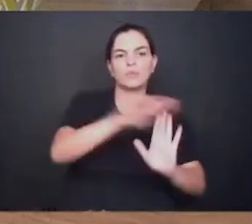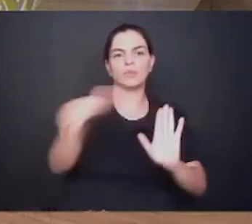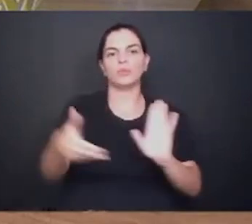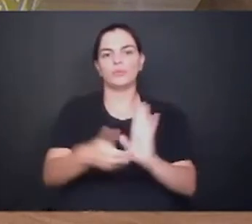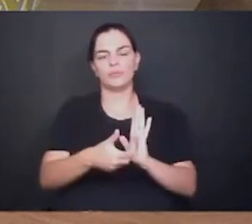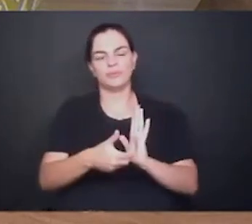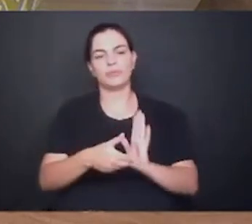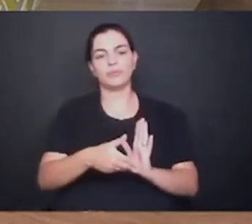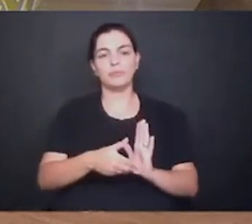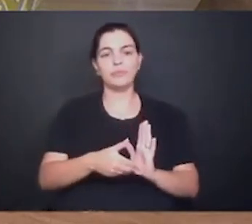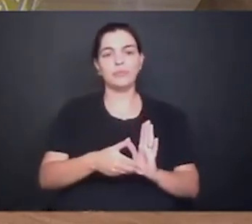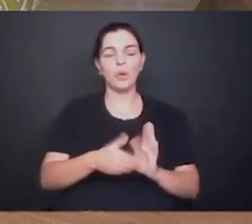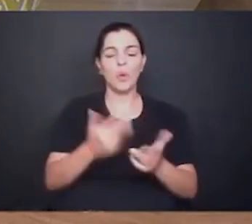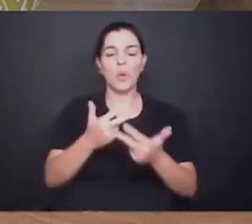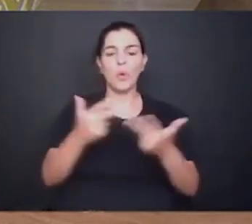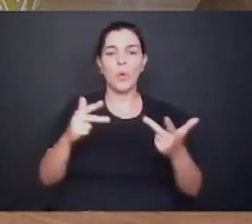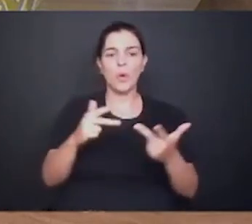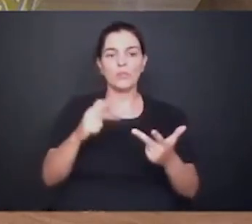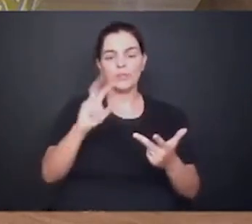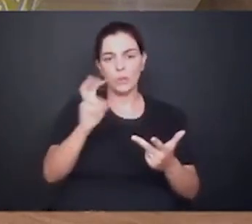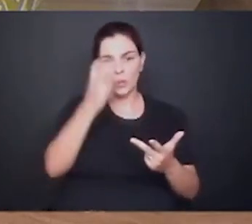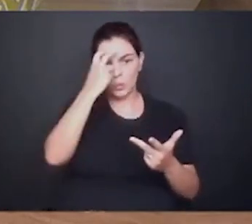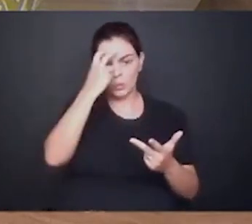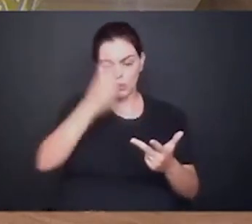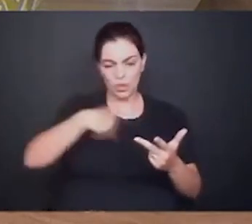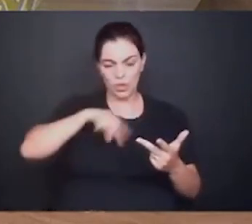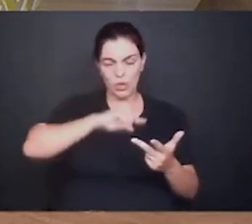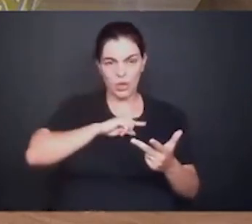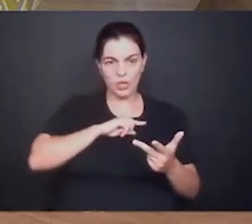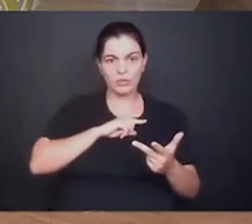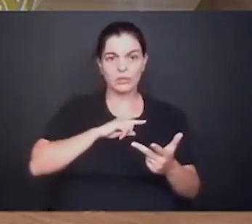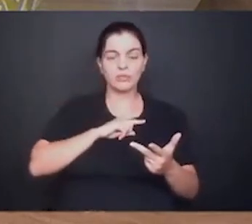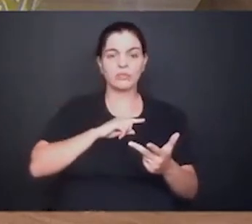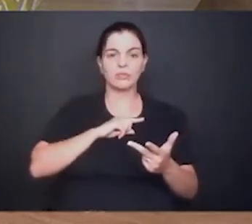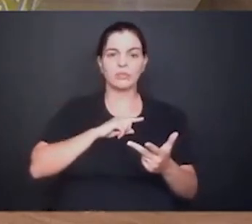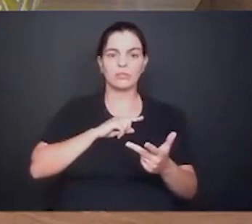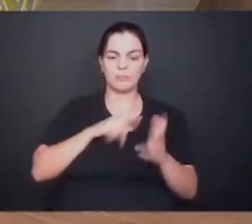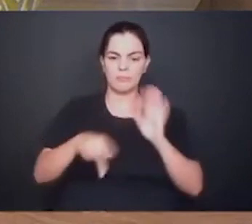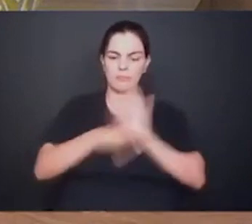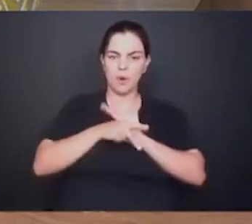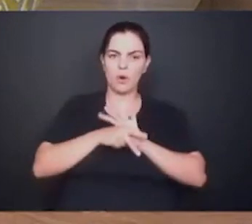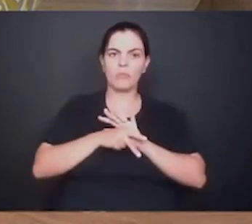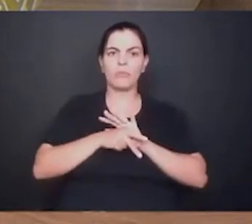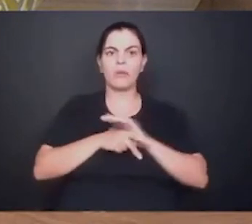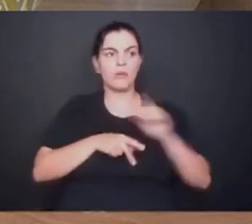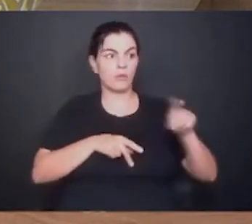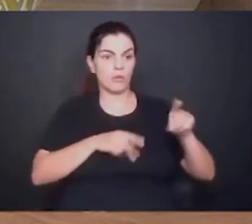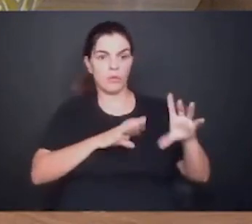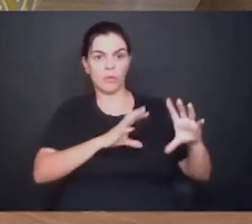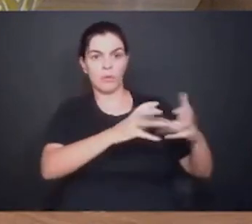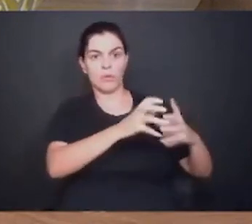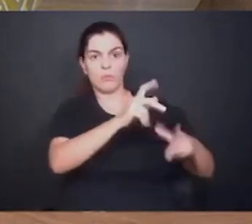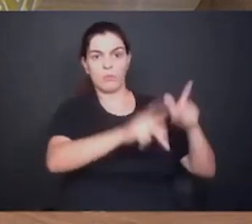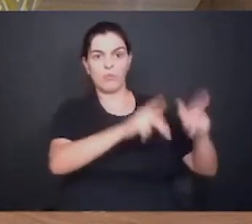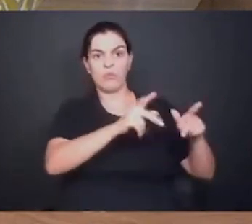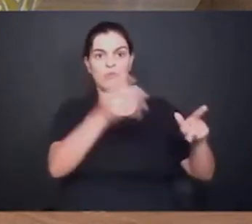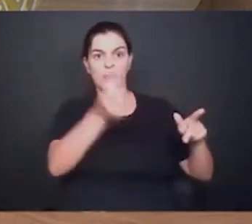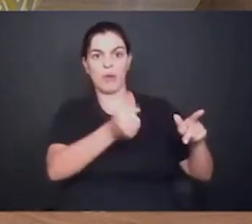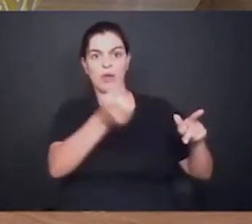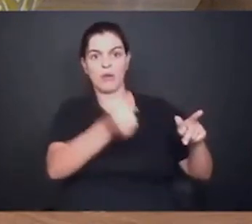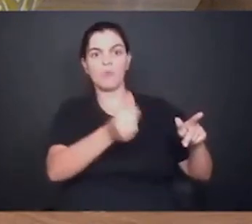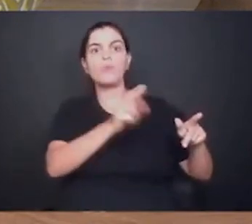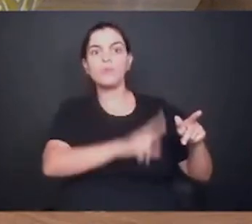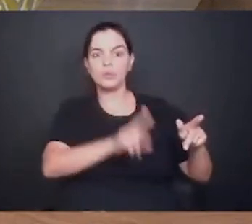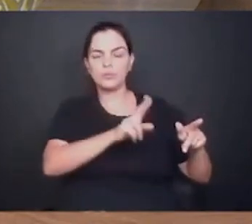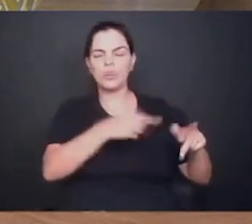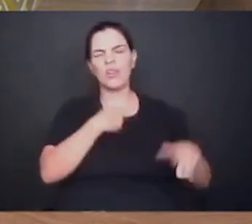cultura ainda são adotados pela cultura branca, e isso é apropriação. E eu não estou dizendo aqui que os brancos não podem usar tranças,